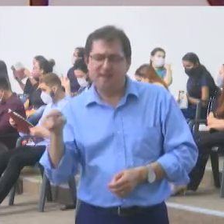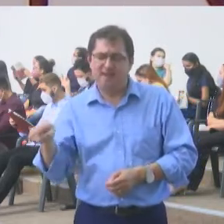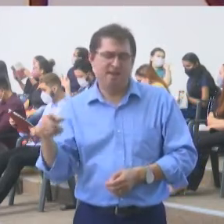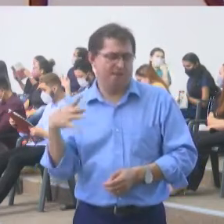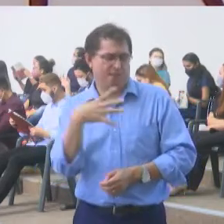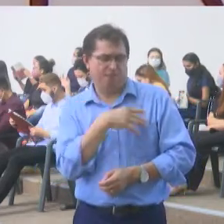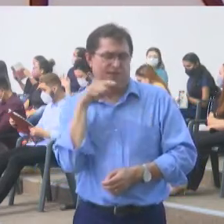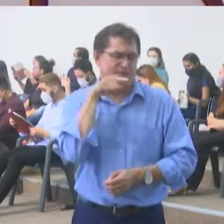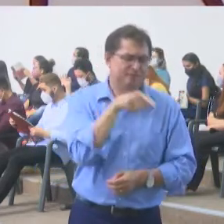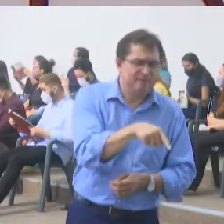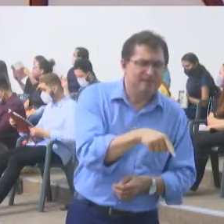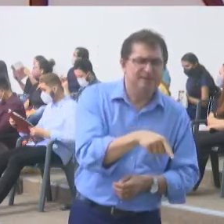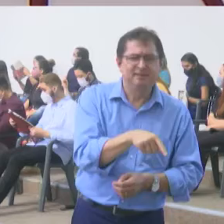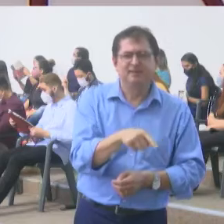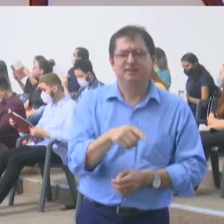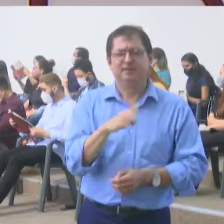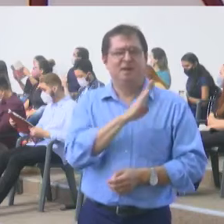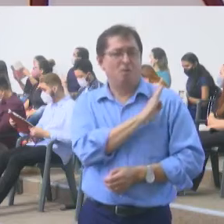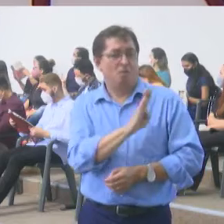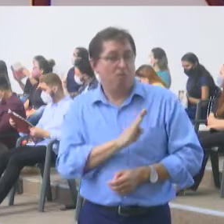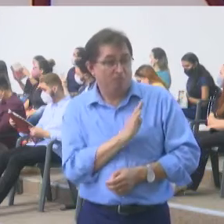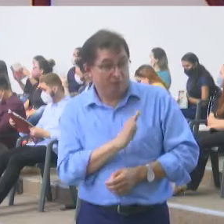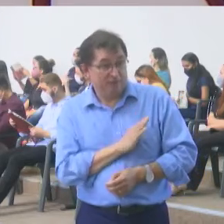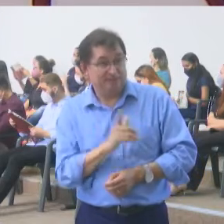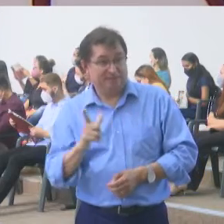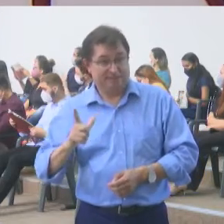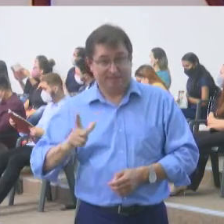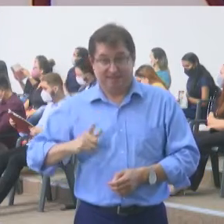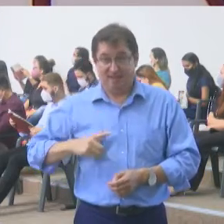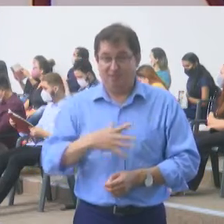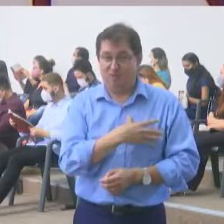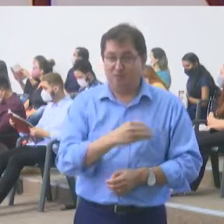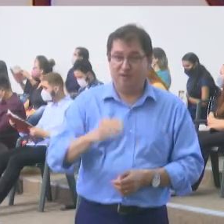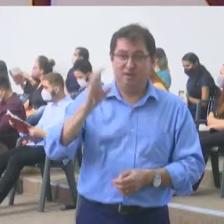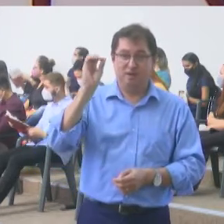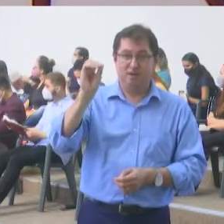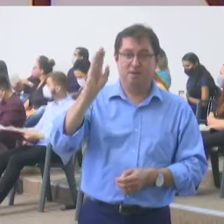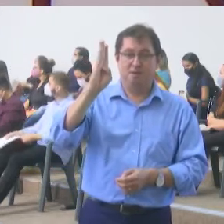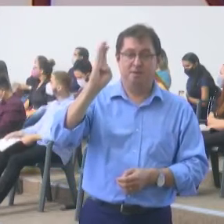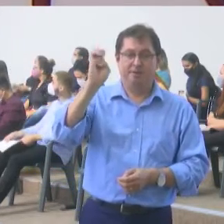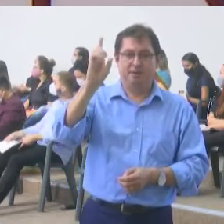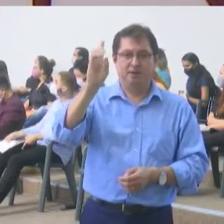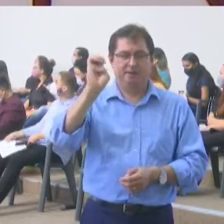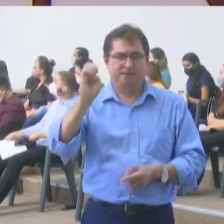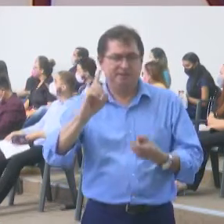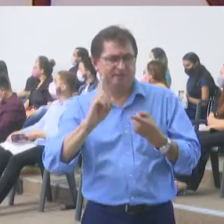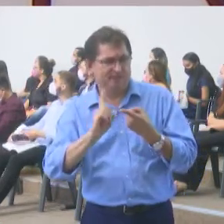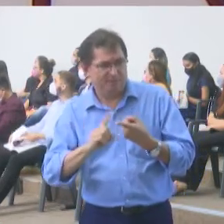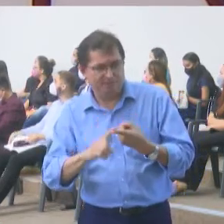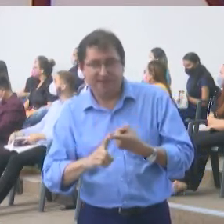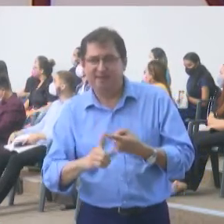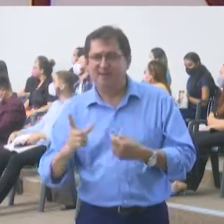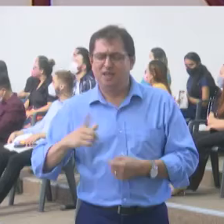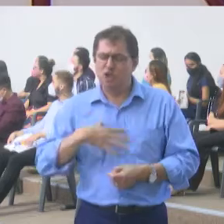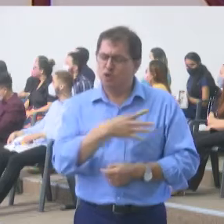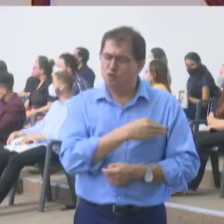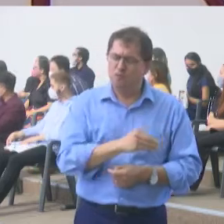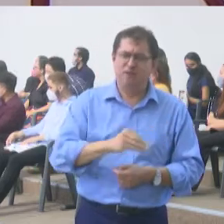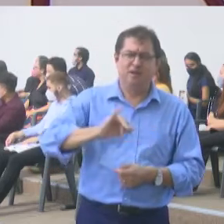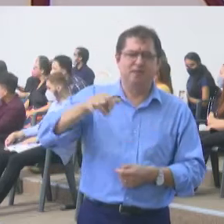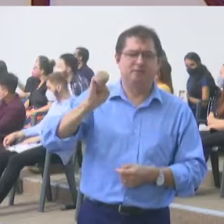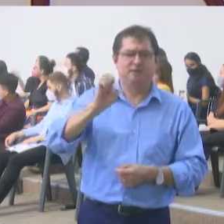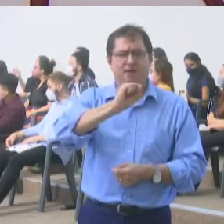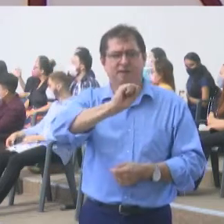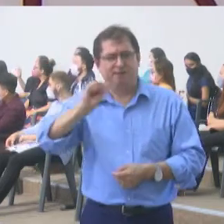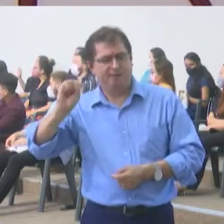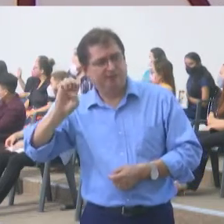Salmão gerou a Boaz, Boaz gerou a Obed, Obed gerou a Jessé, e Jessé gerou a Davi. Louvado seja o nome